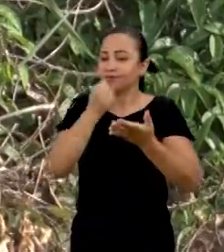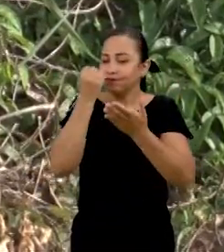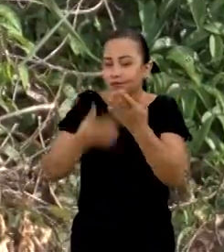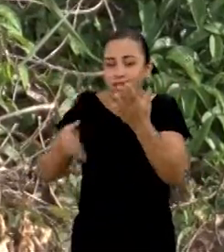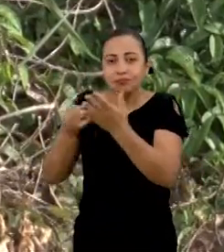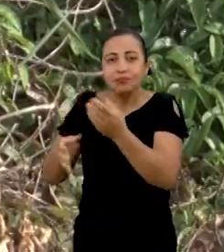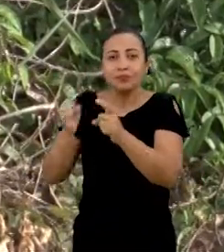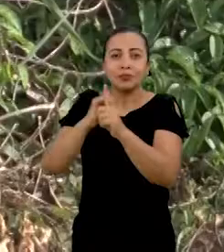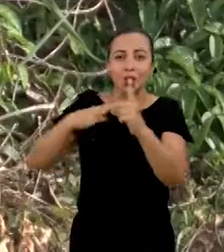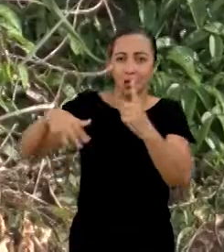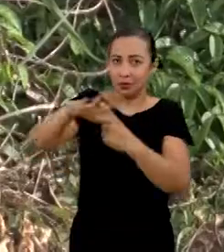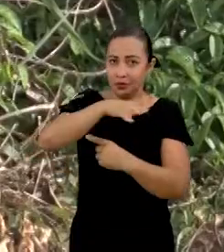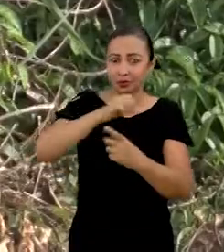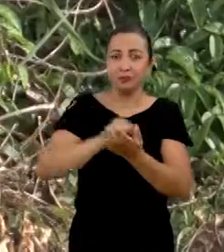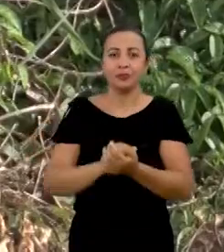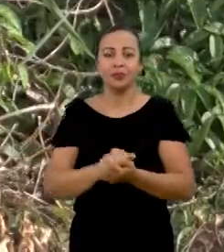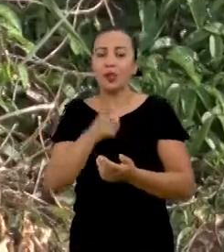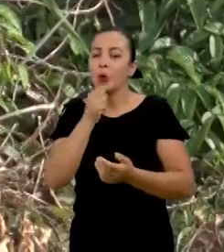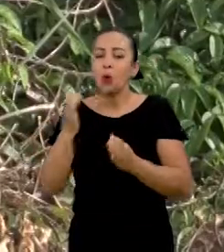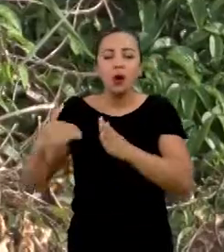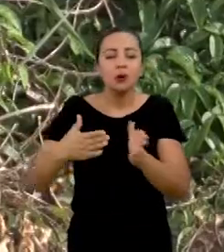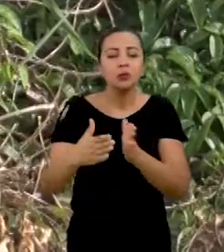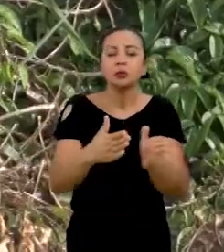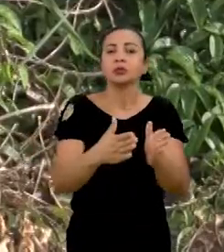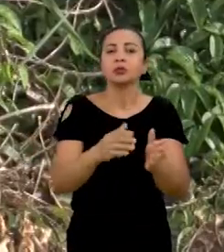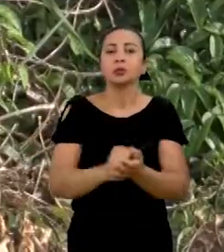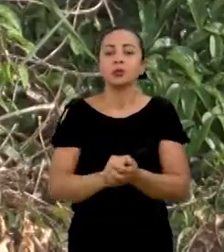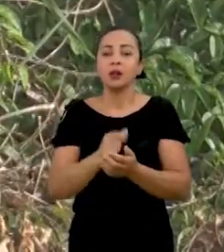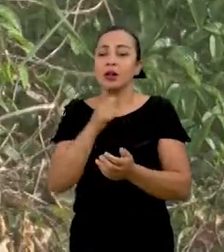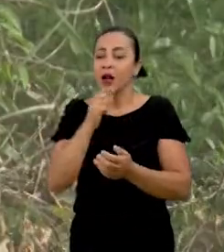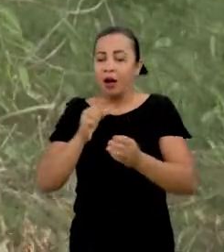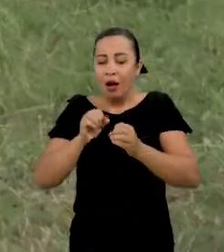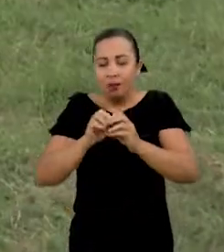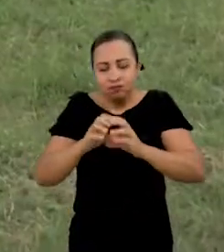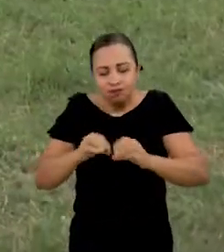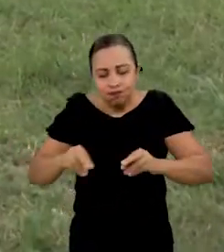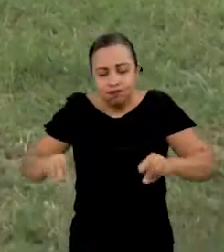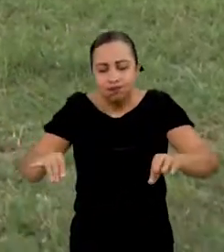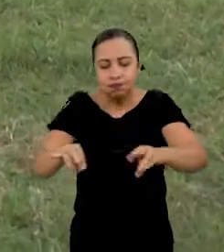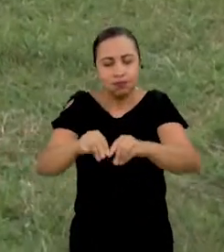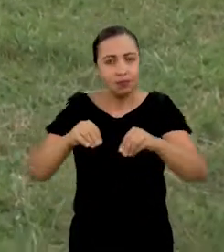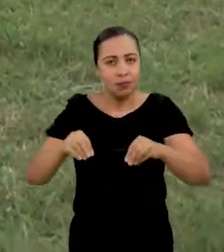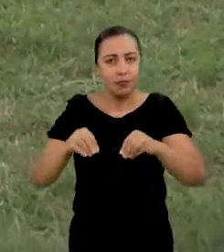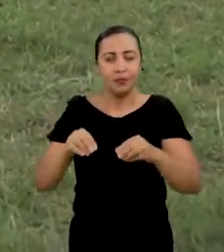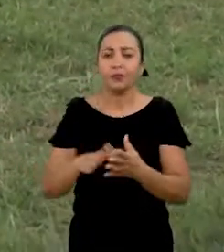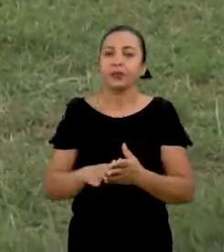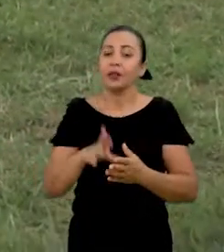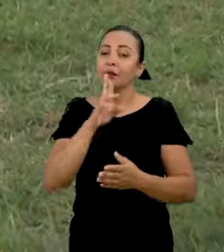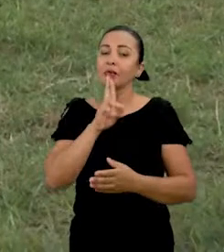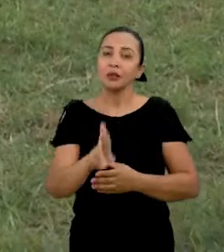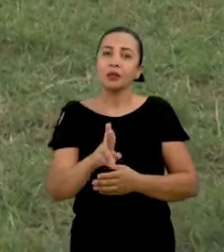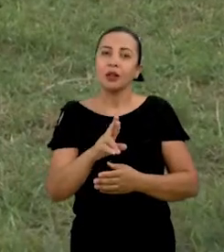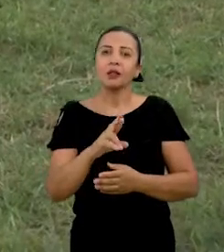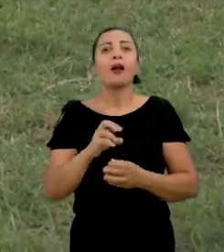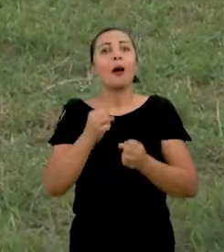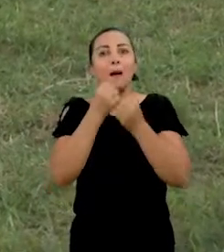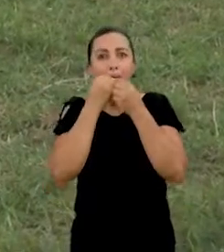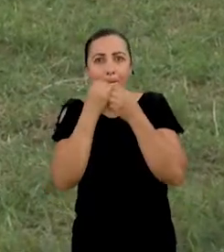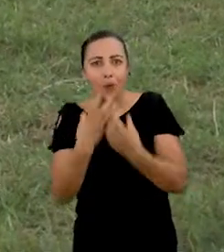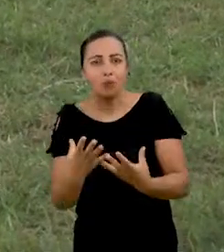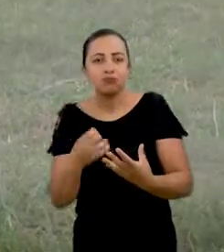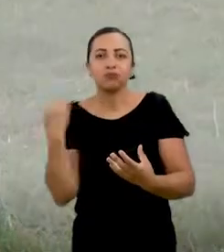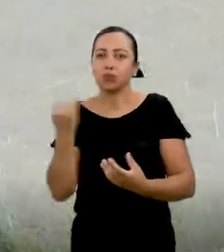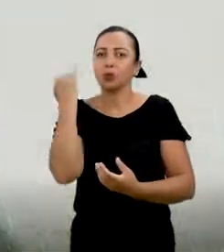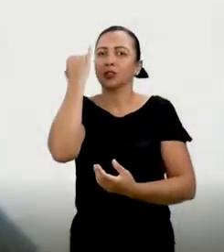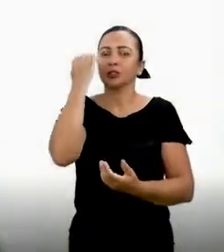ambiente, aos rios, ao solo. Então, assim, esses resultados eles são extremamente importantes. Nós